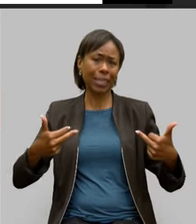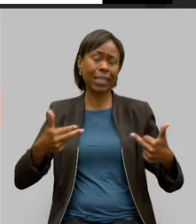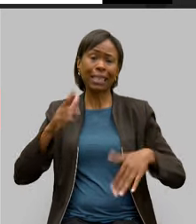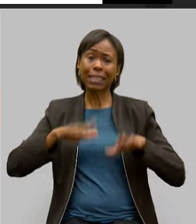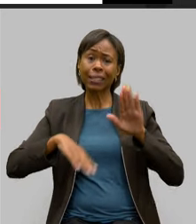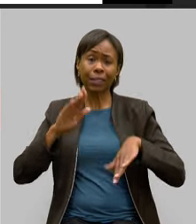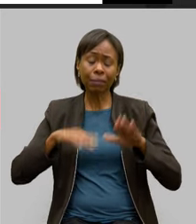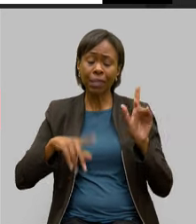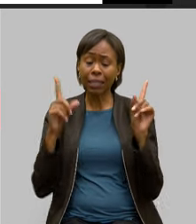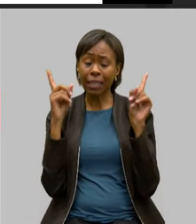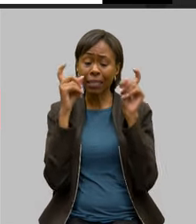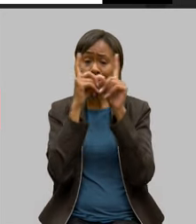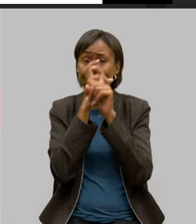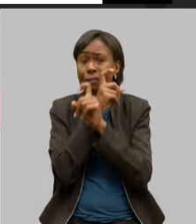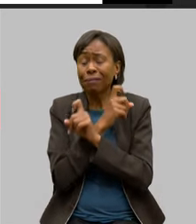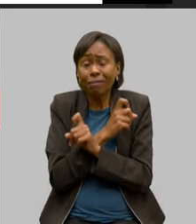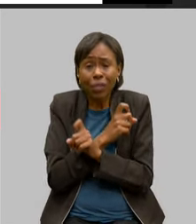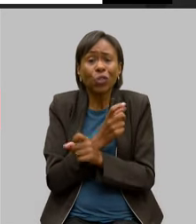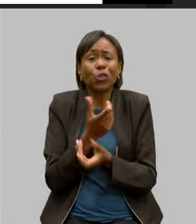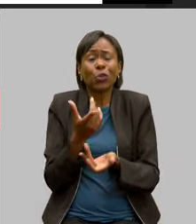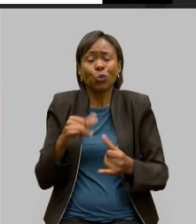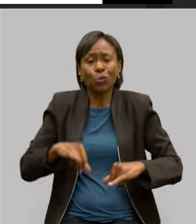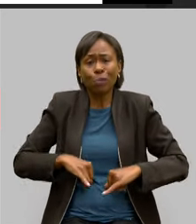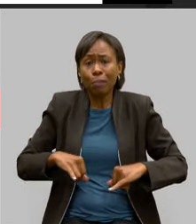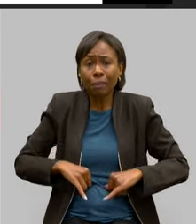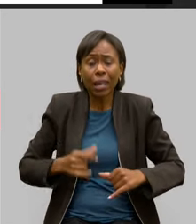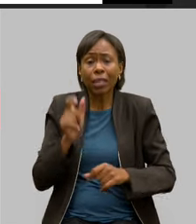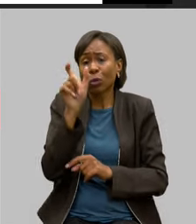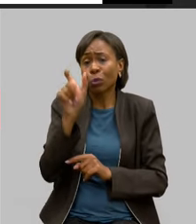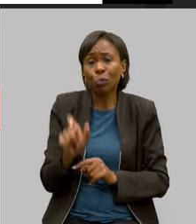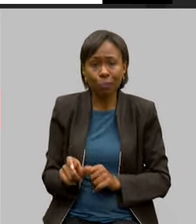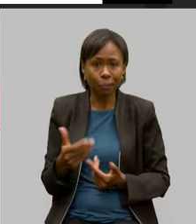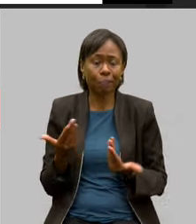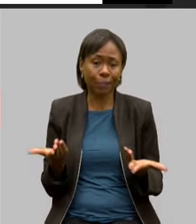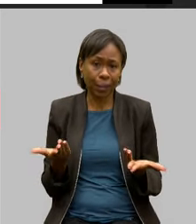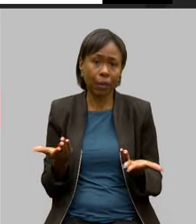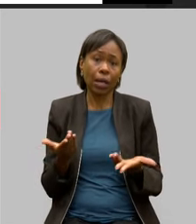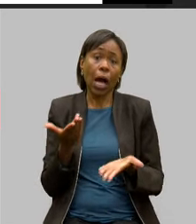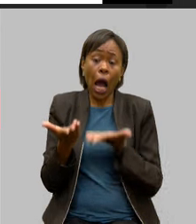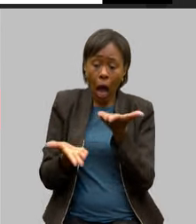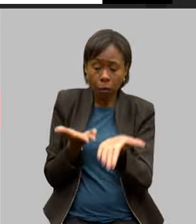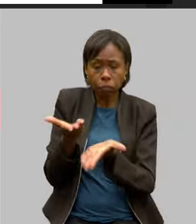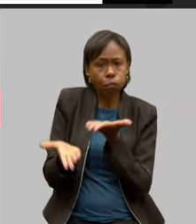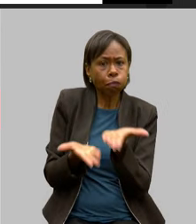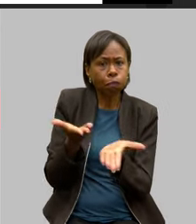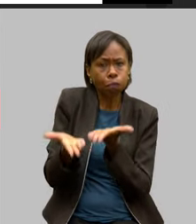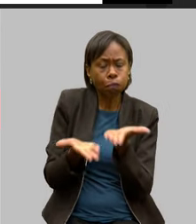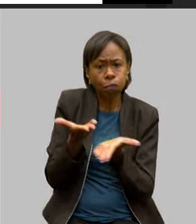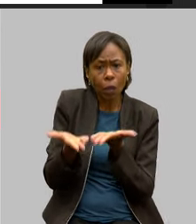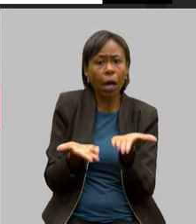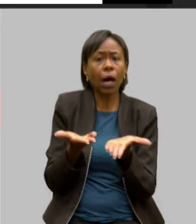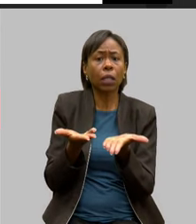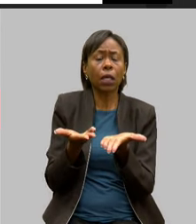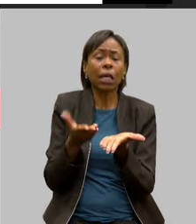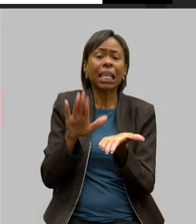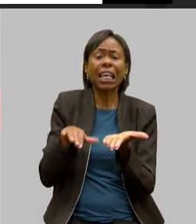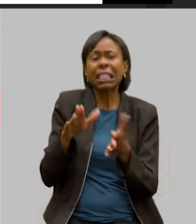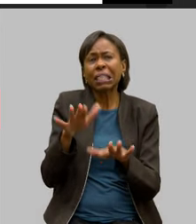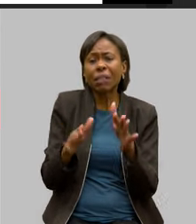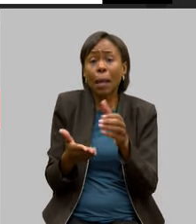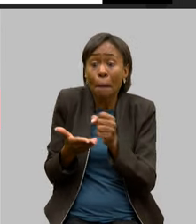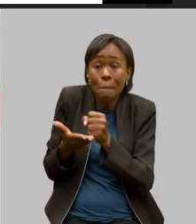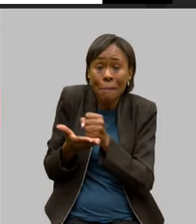el é refratário e ou até mesmo quando ele é a terapia de indicação primária a primeira a ser